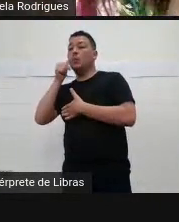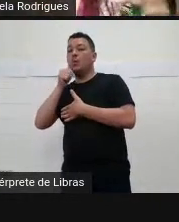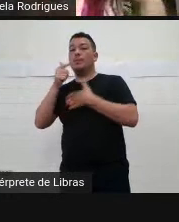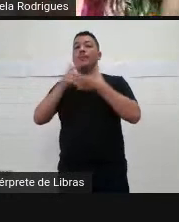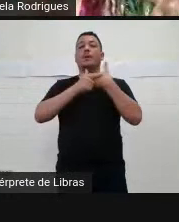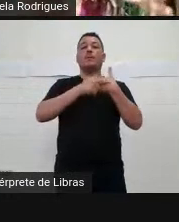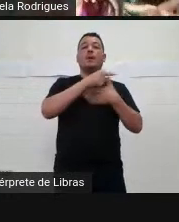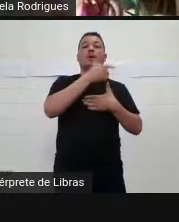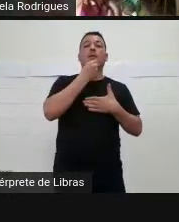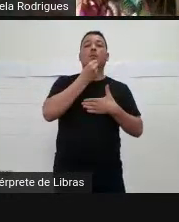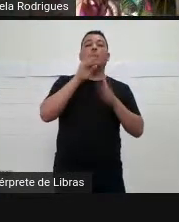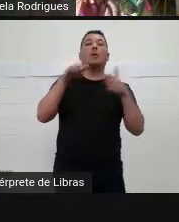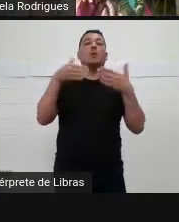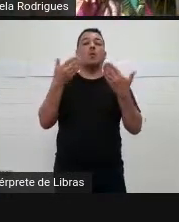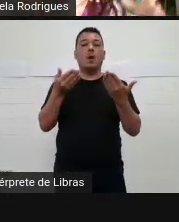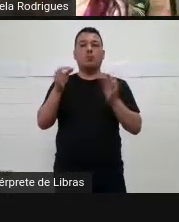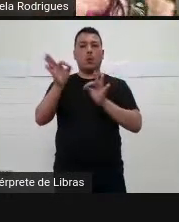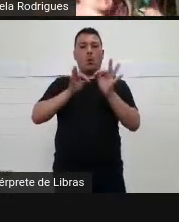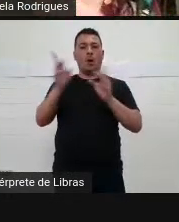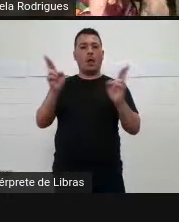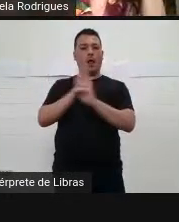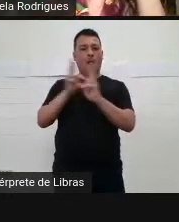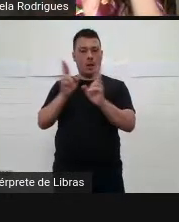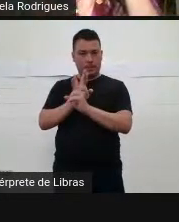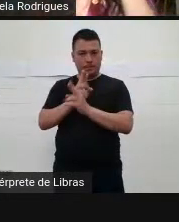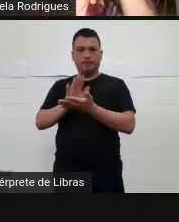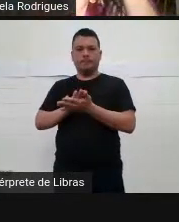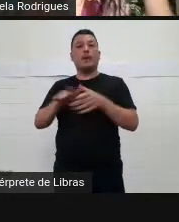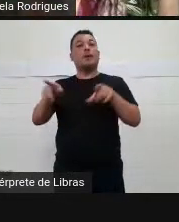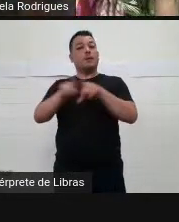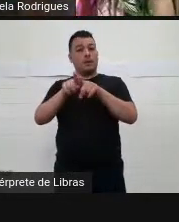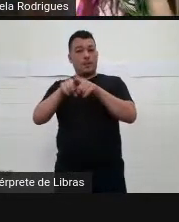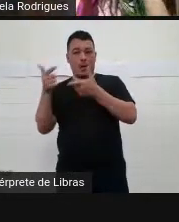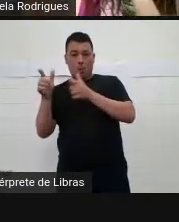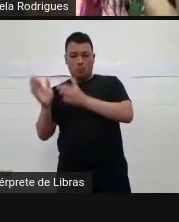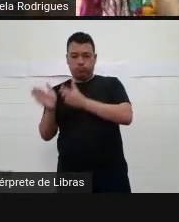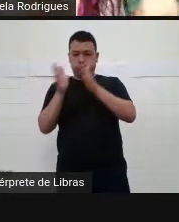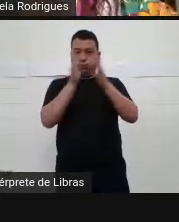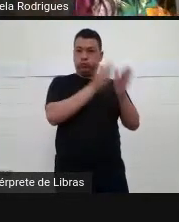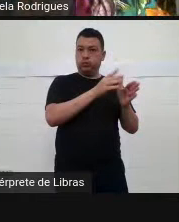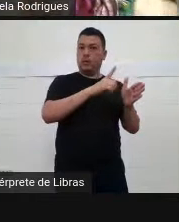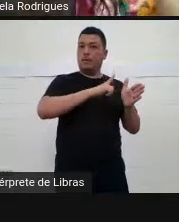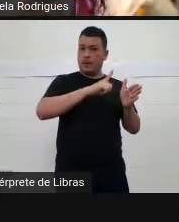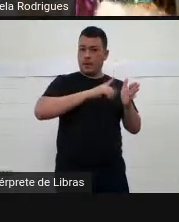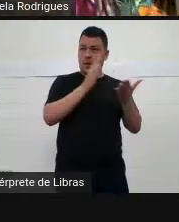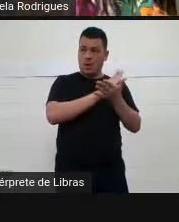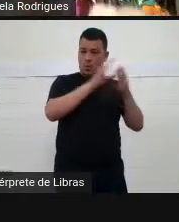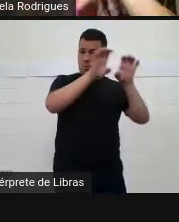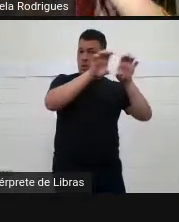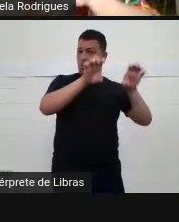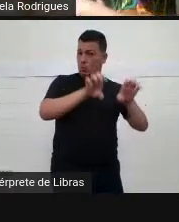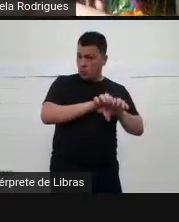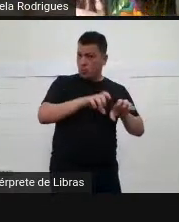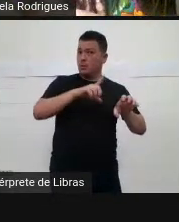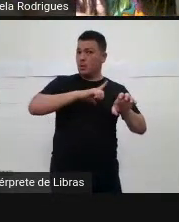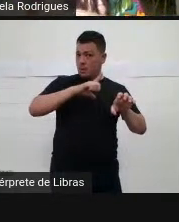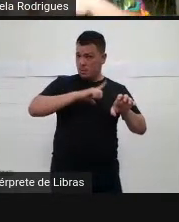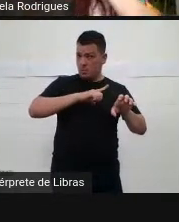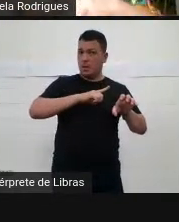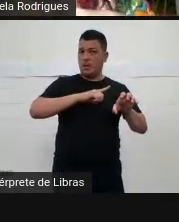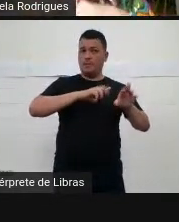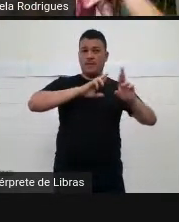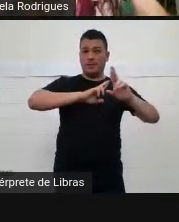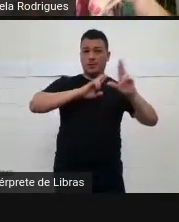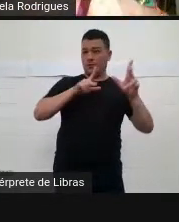sociedade e das relações, mas também teremos estruturas que vão